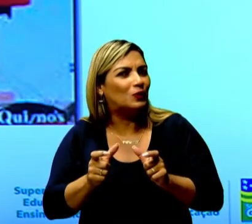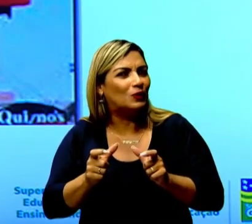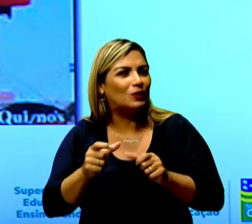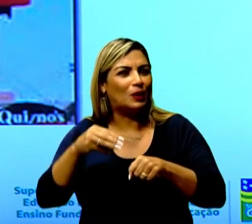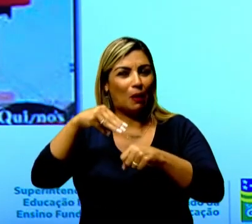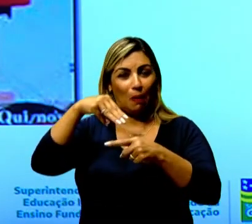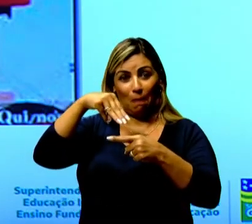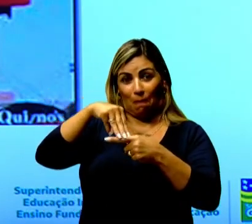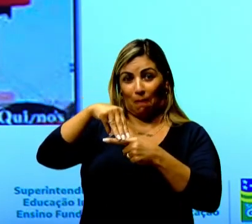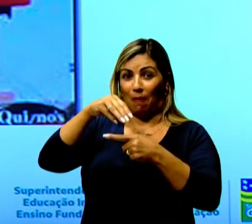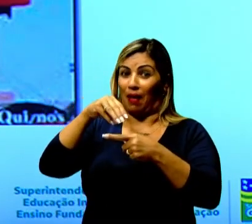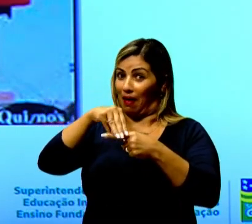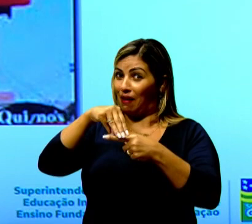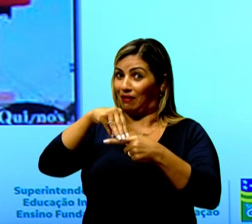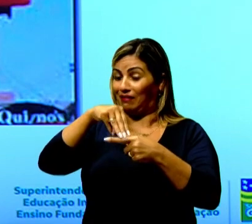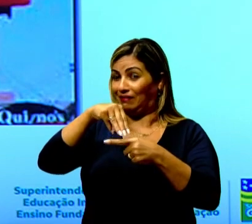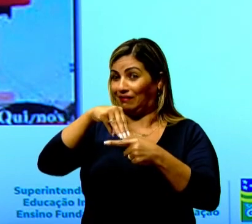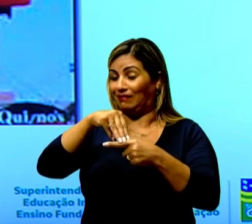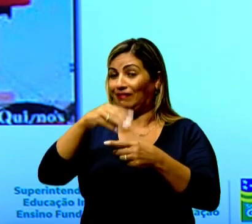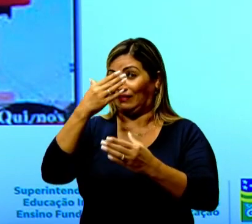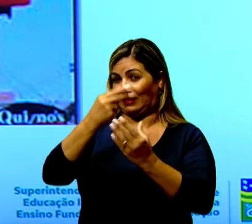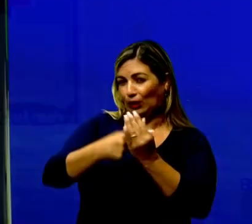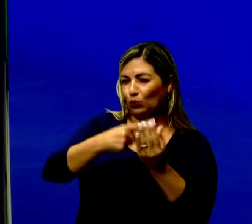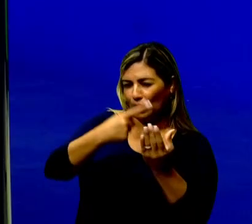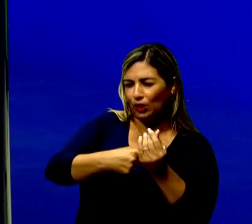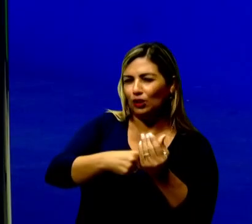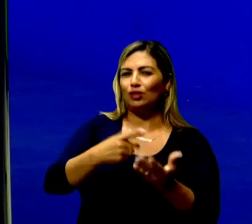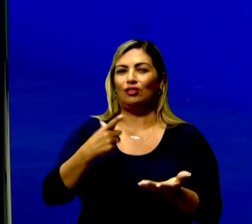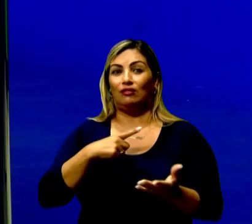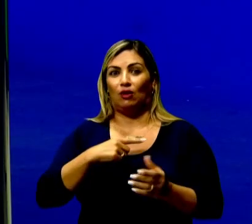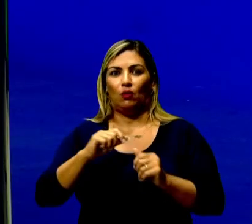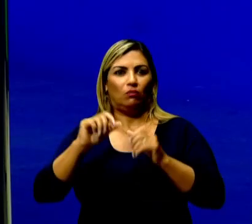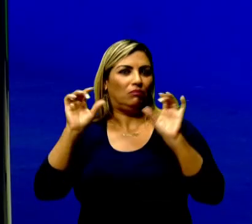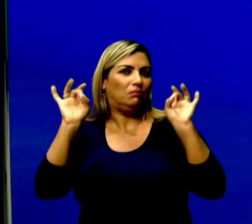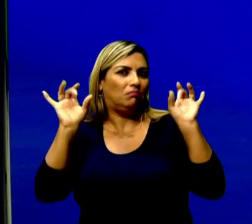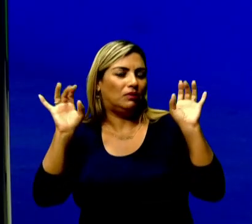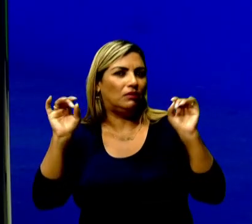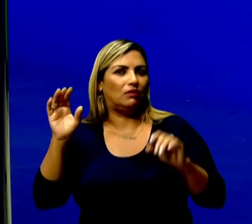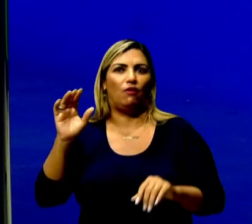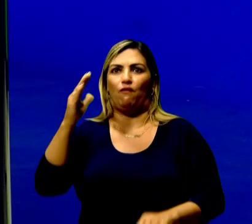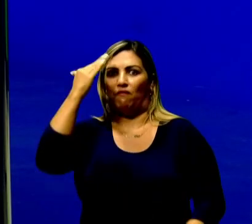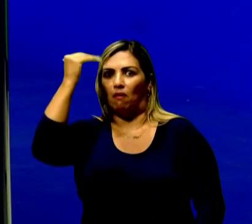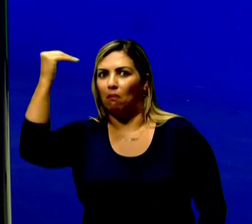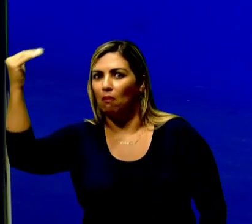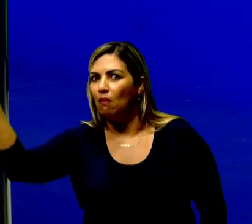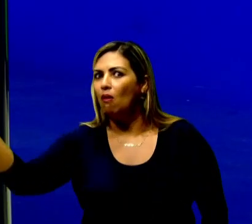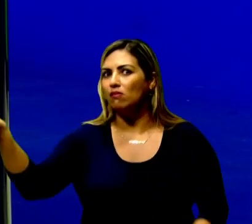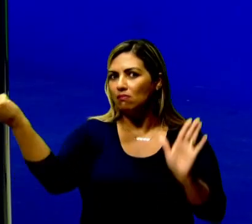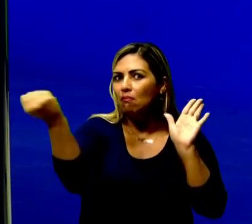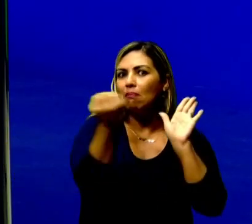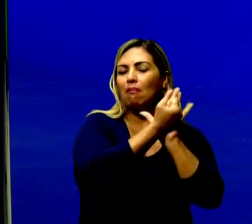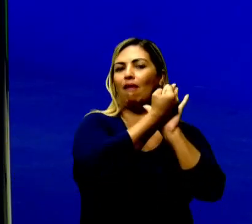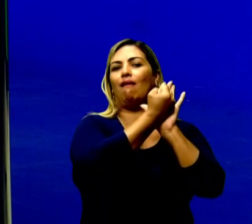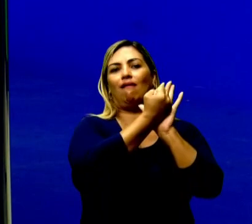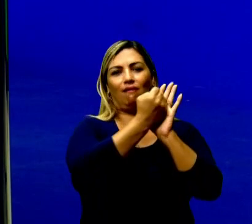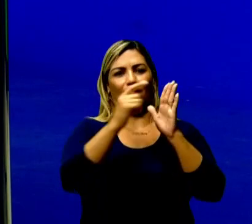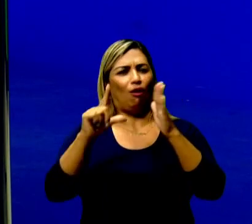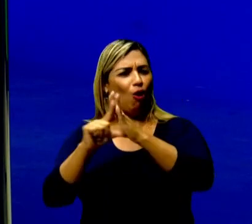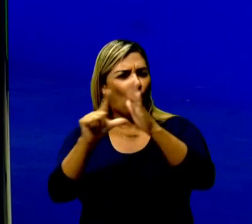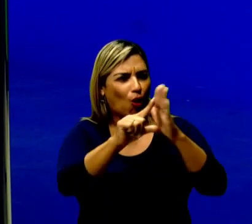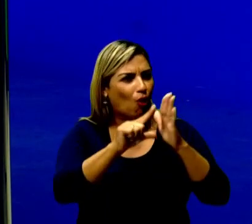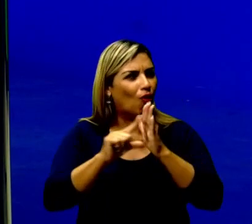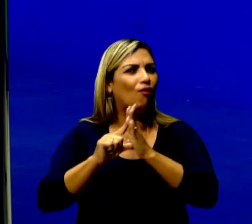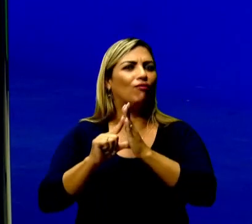do mcdonald's então as grandes marcas as grandes lojas as grandes cadeias